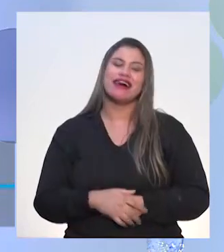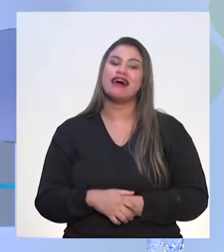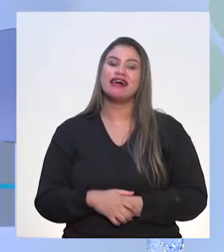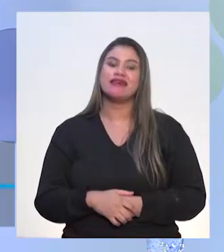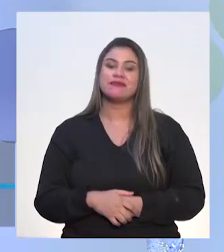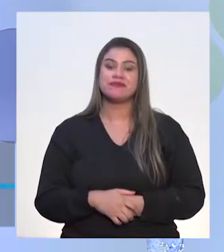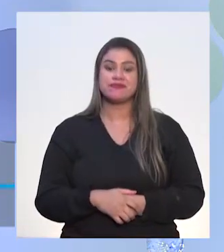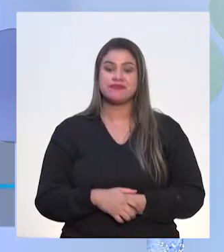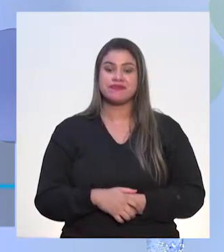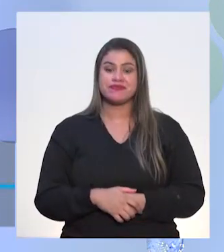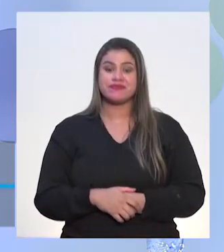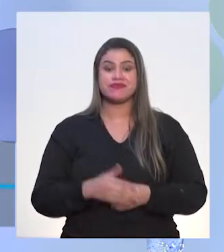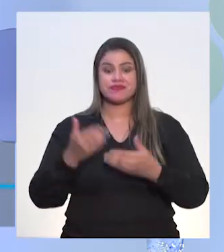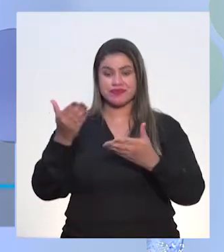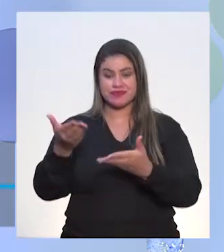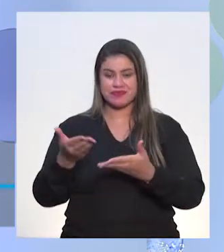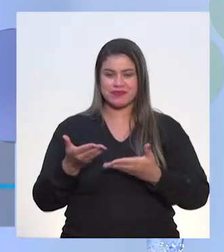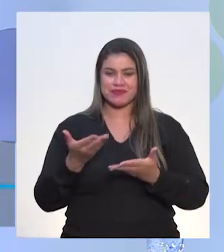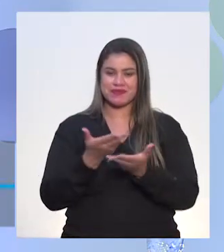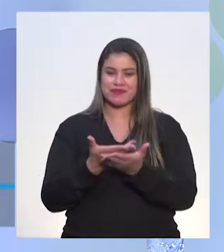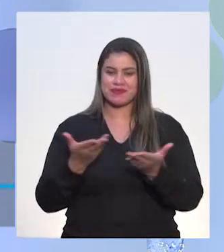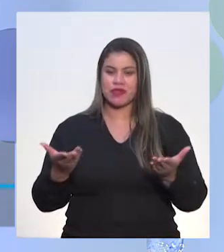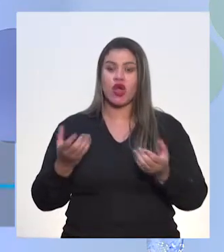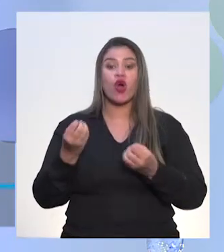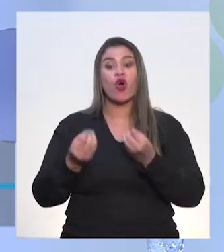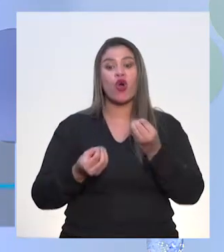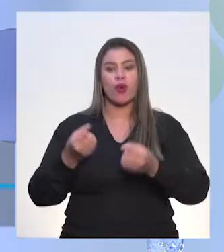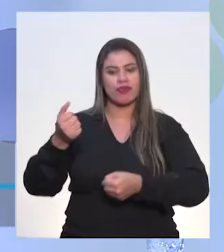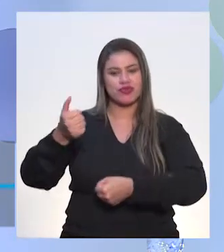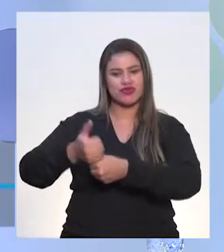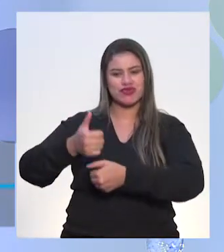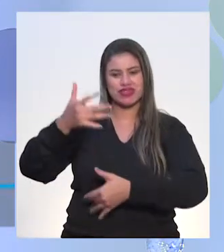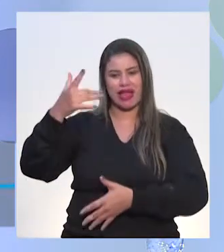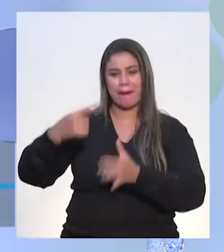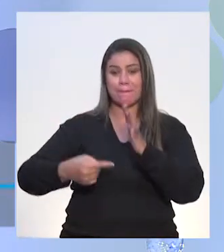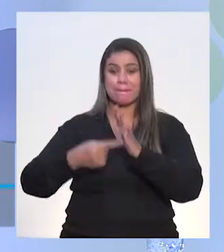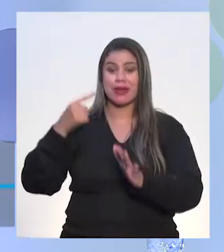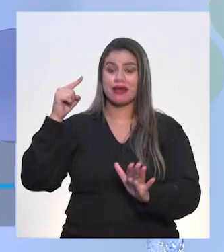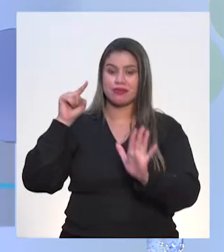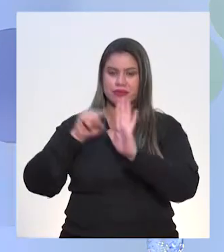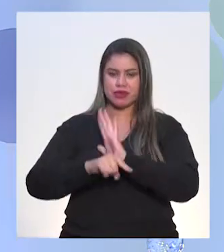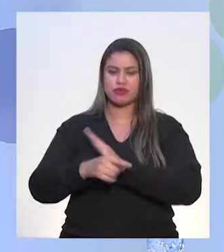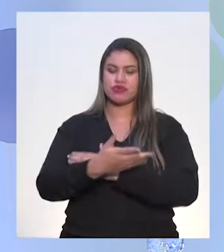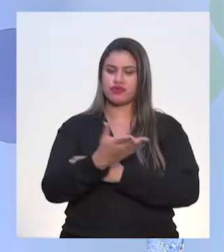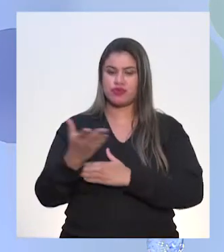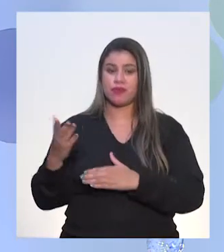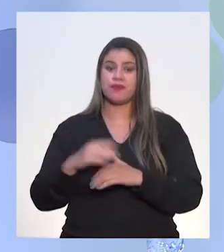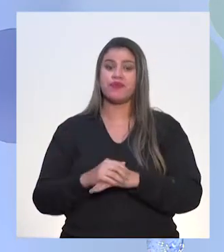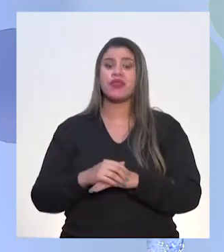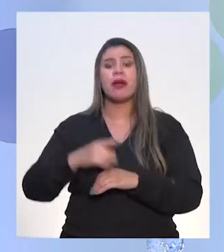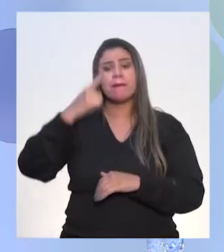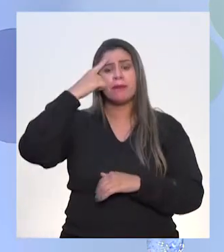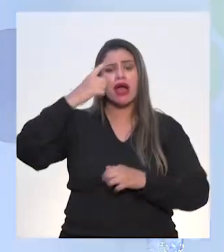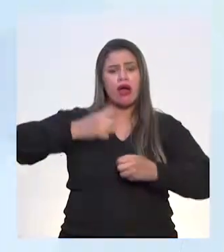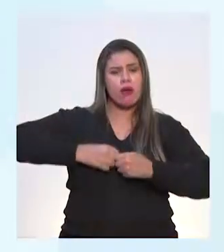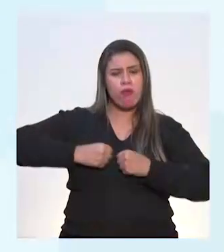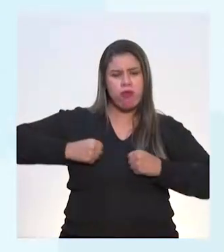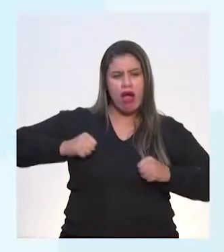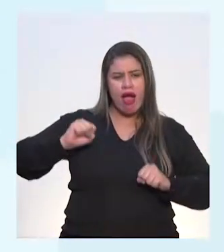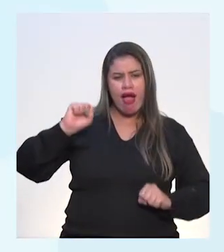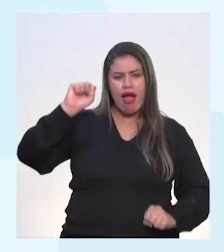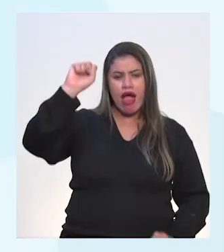e aí a gente convidar vocês a participarem pelo chat na nossa primeira pergunta se você pudesse escolher ter um superpoder